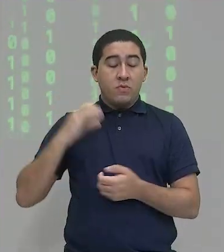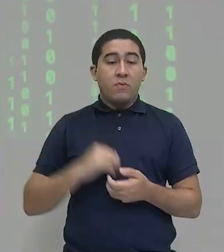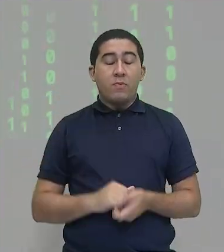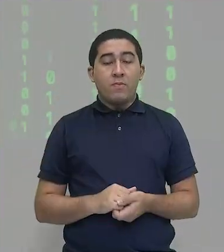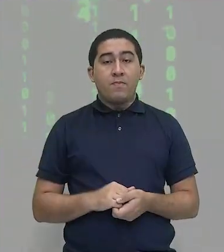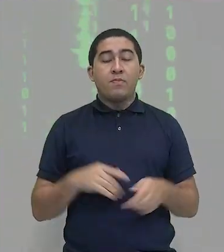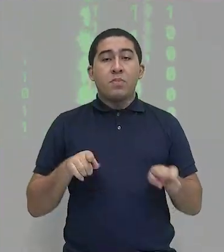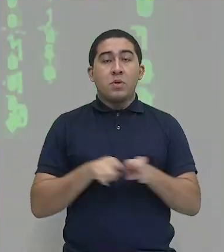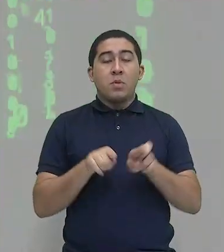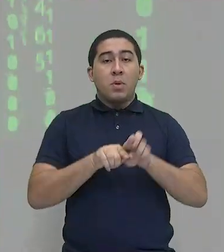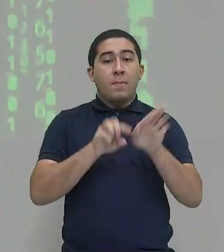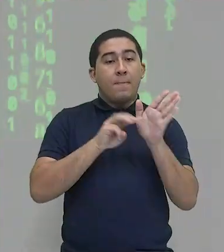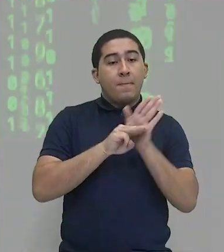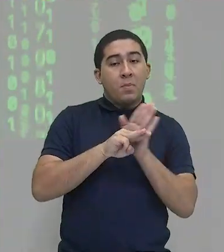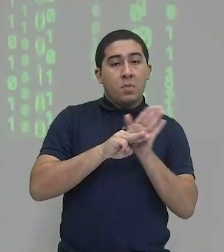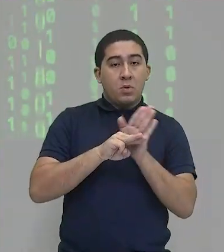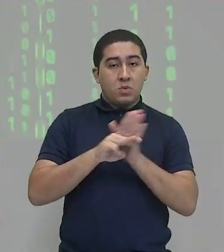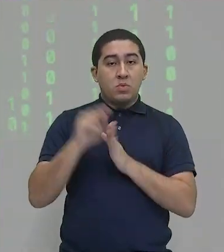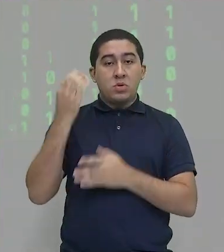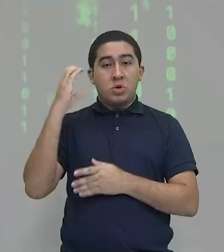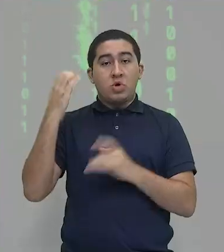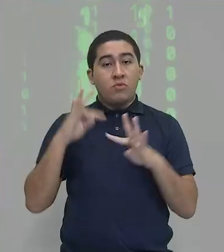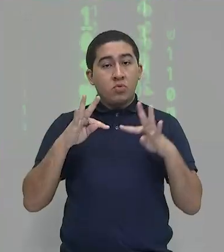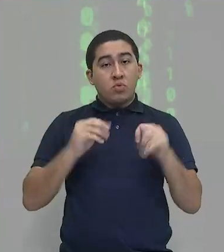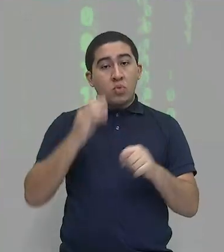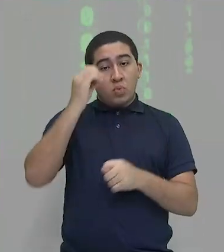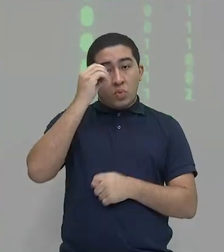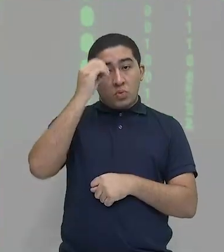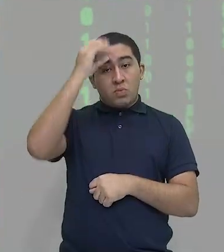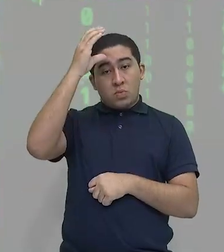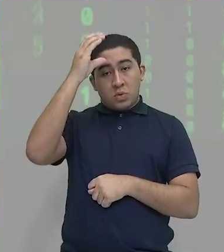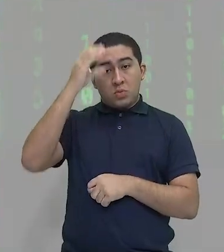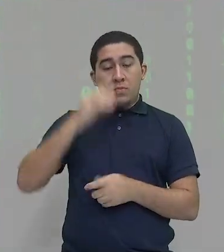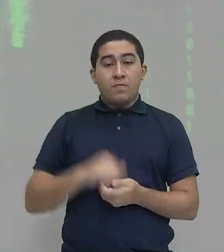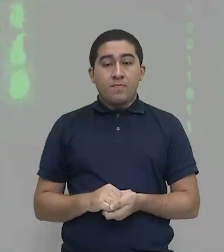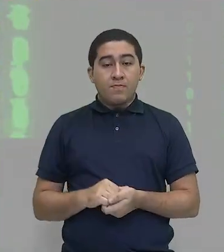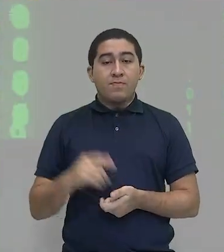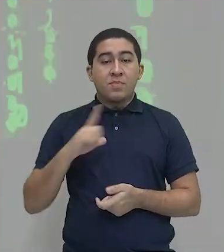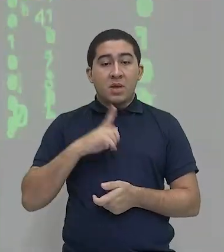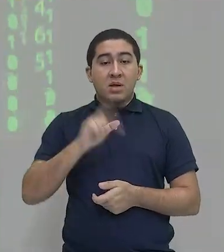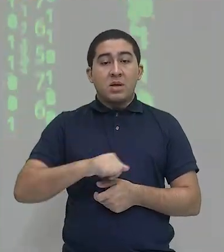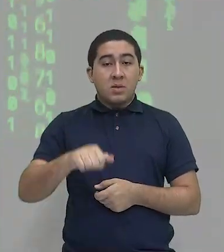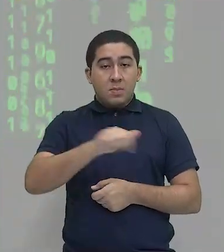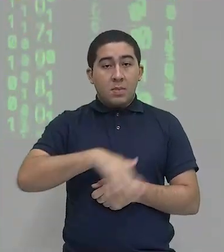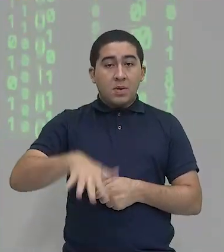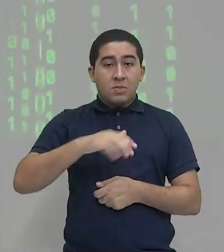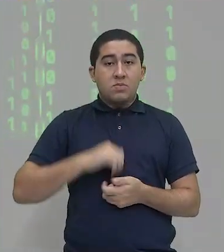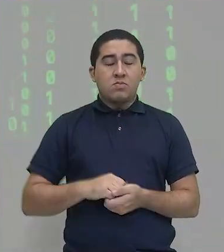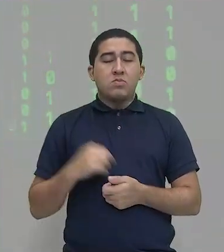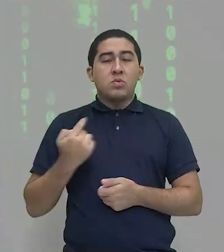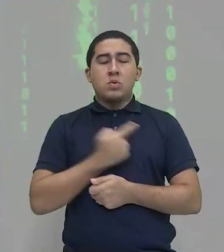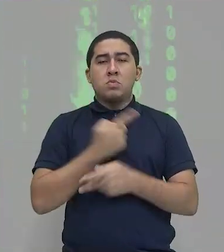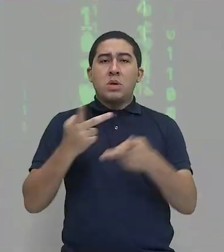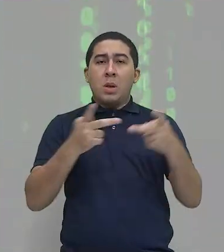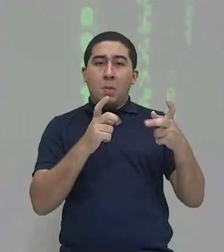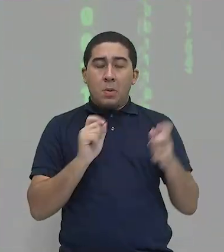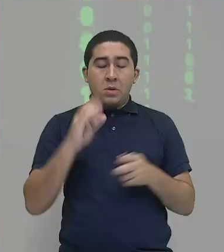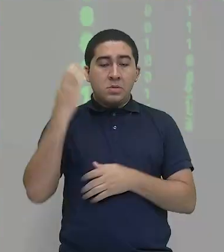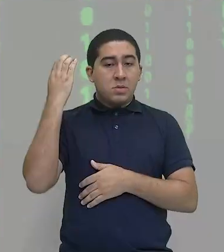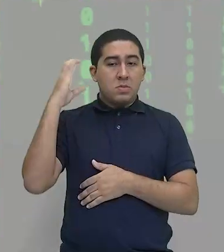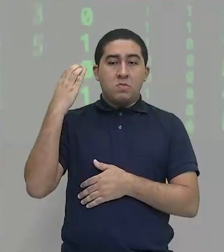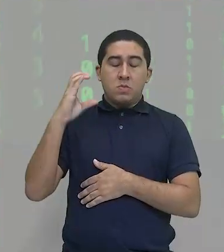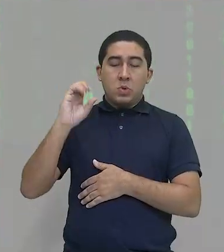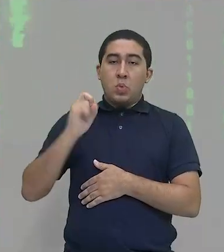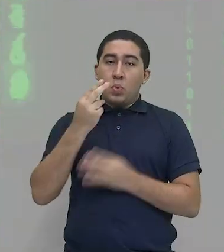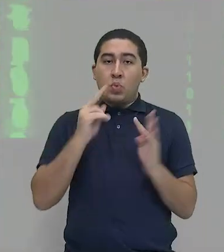sobre o método científico, né, e todo o conhecimento, né, que está por trás aí. A gente vê assim que quando a gente fala de ciência, quando a gente